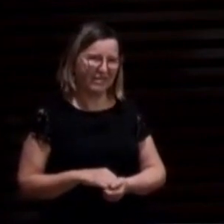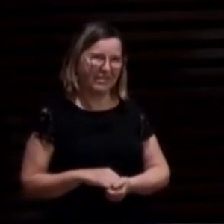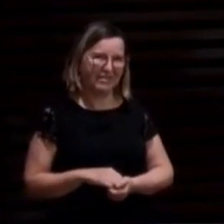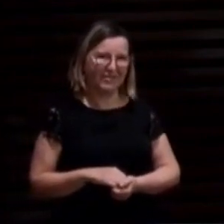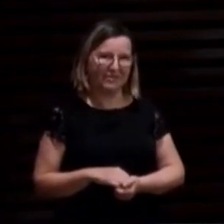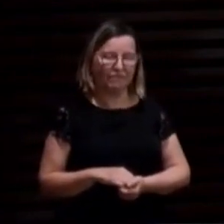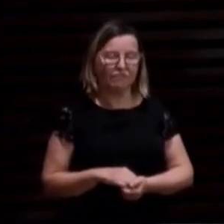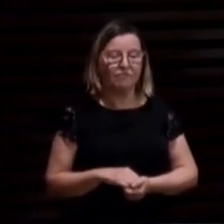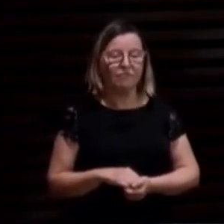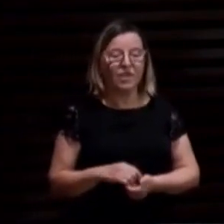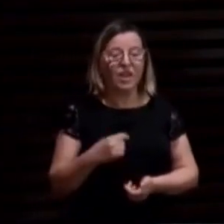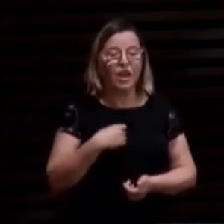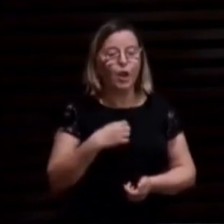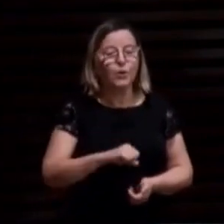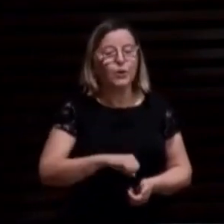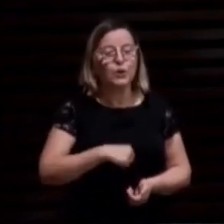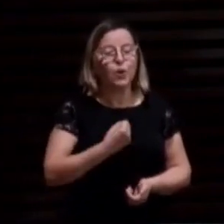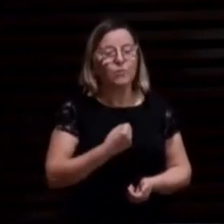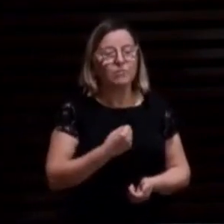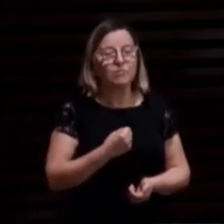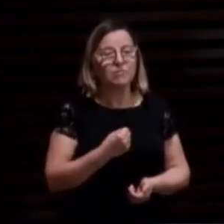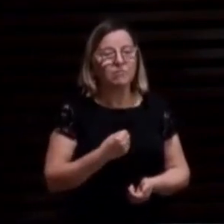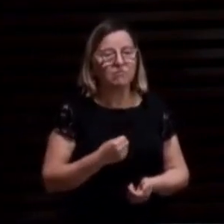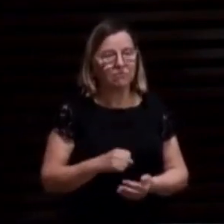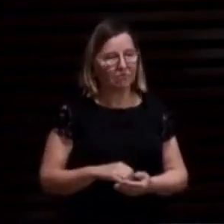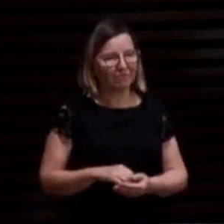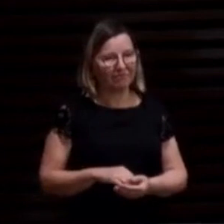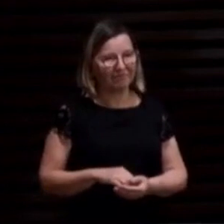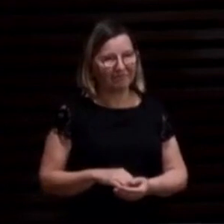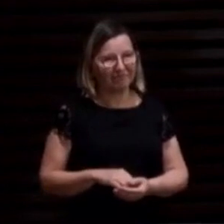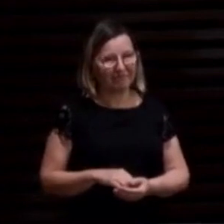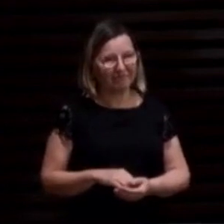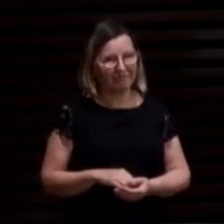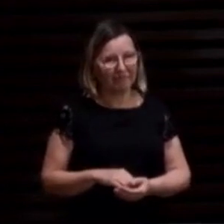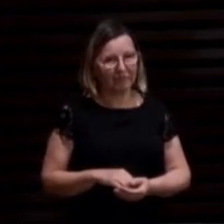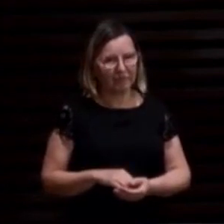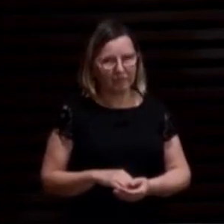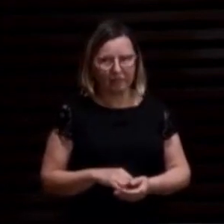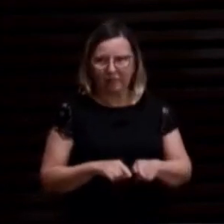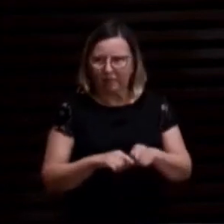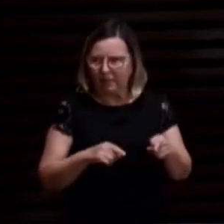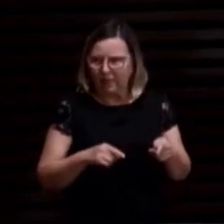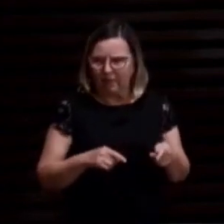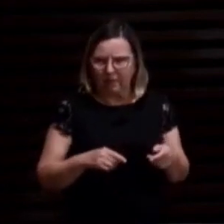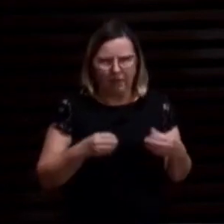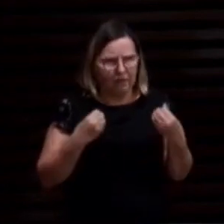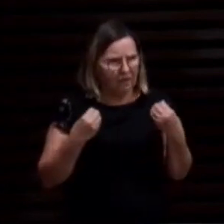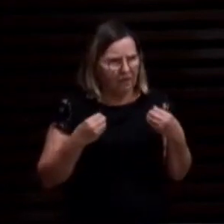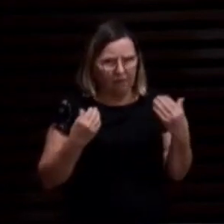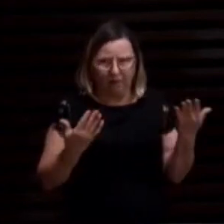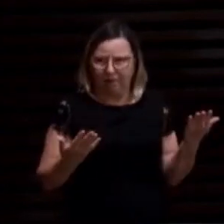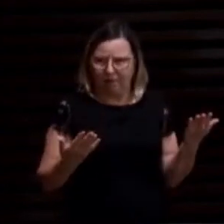Eu sou, te enviou a vós. Mas isso é um absurdo. Pois